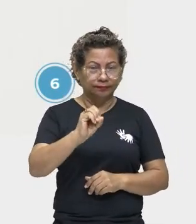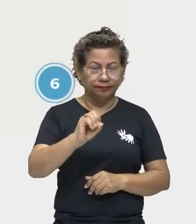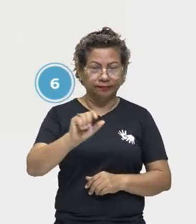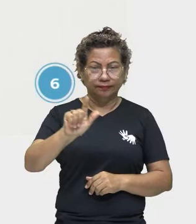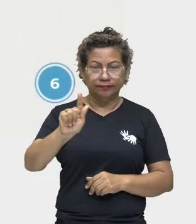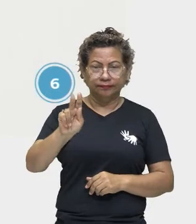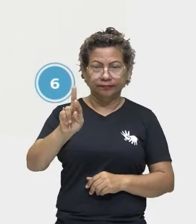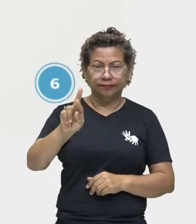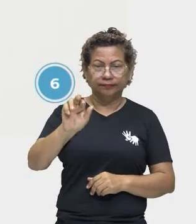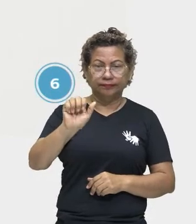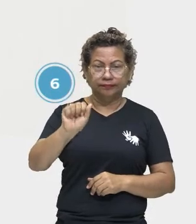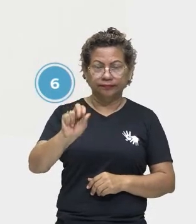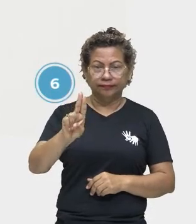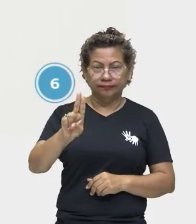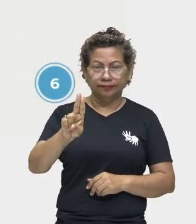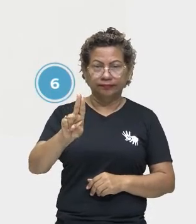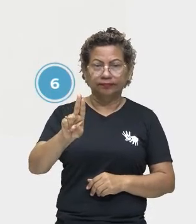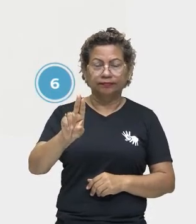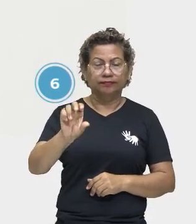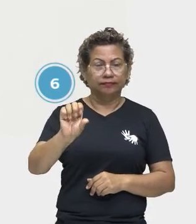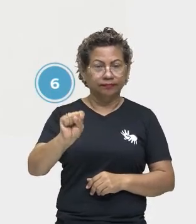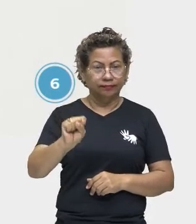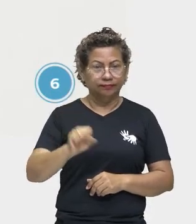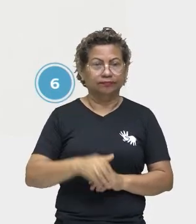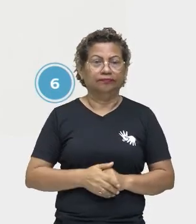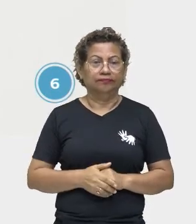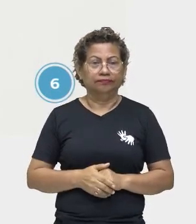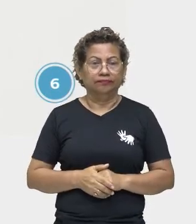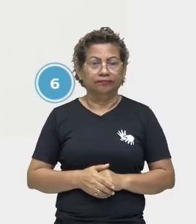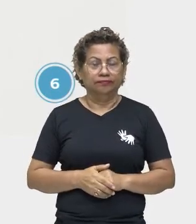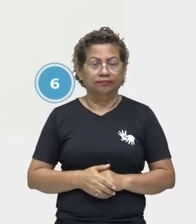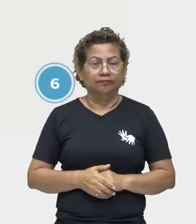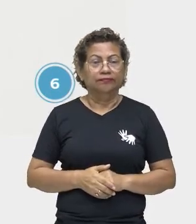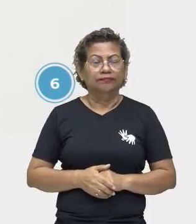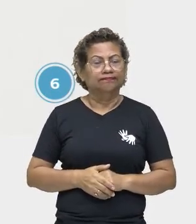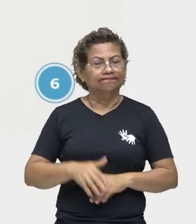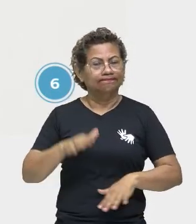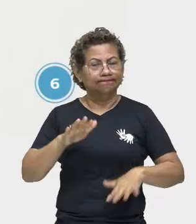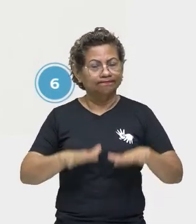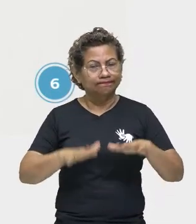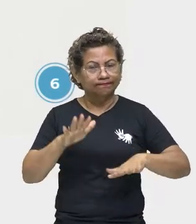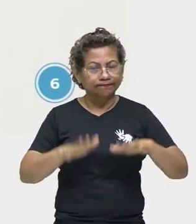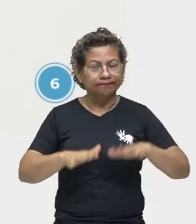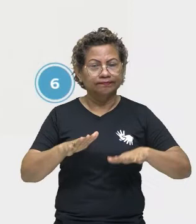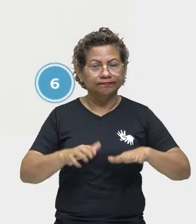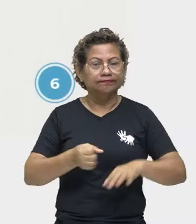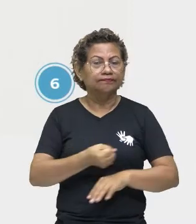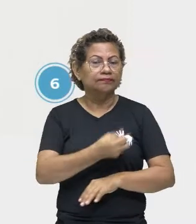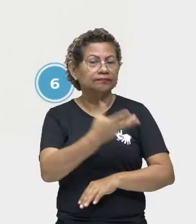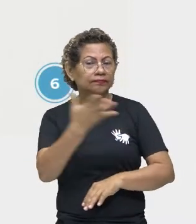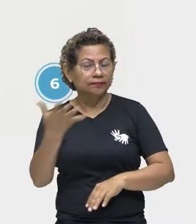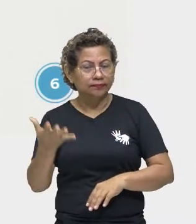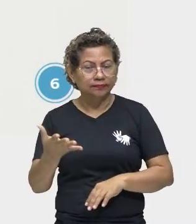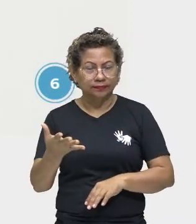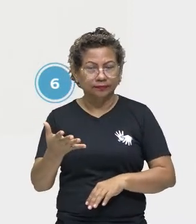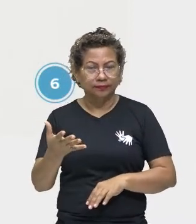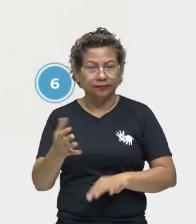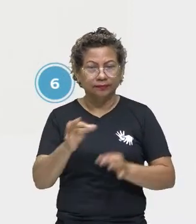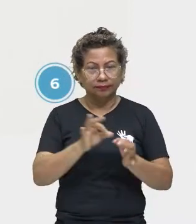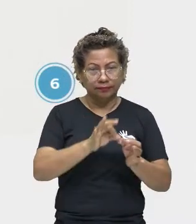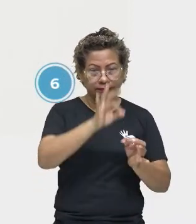Esse resultado não depende da quantidade e da medida dos lados e ângulos desse